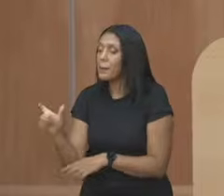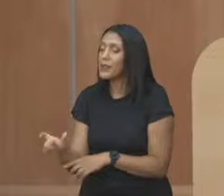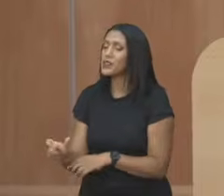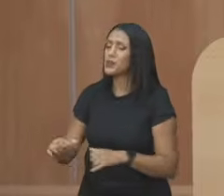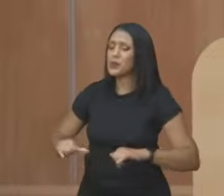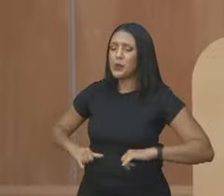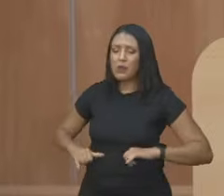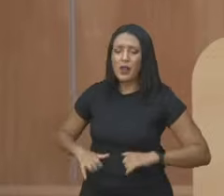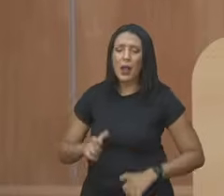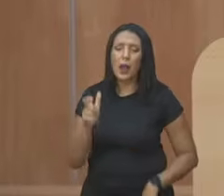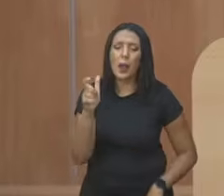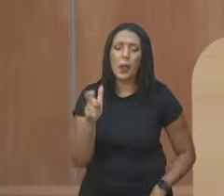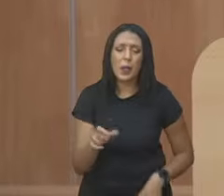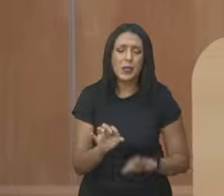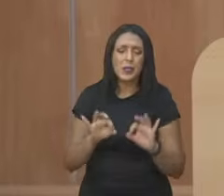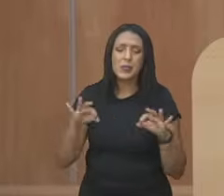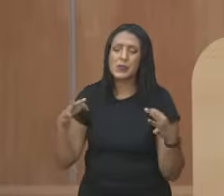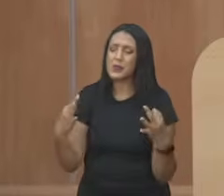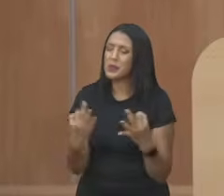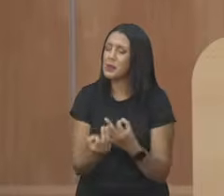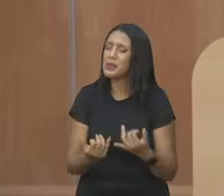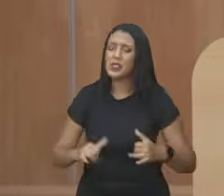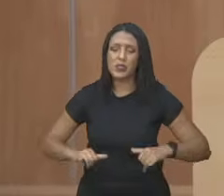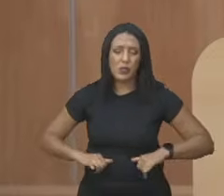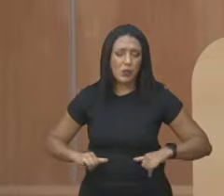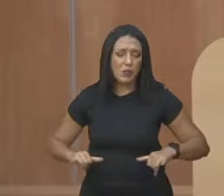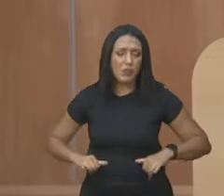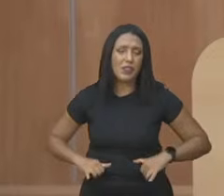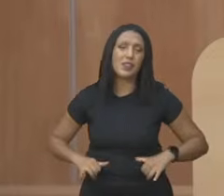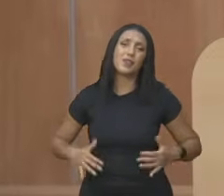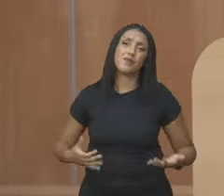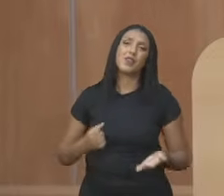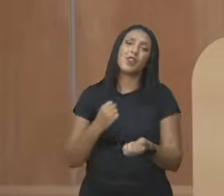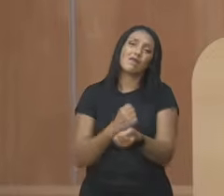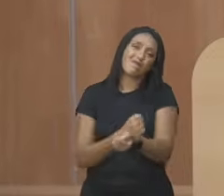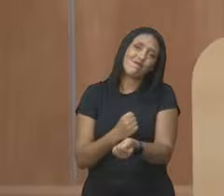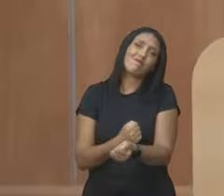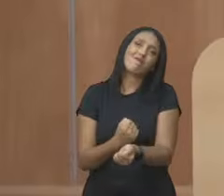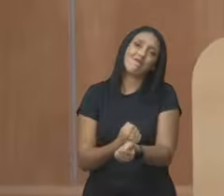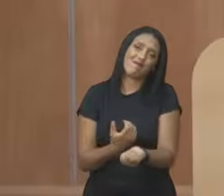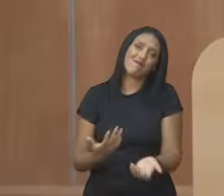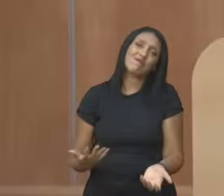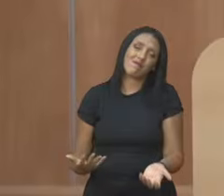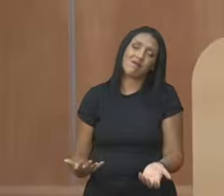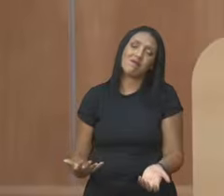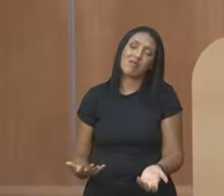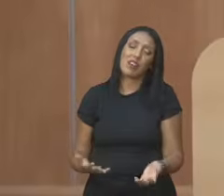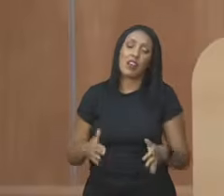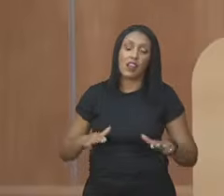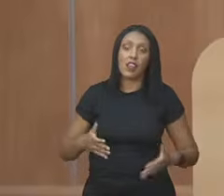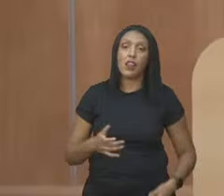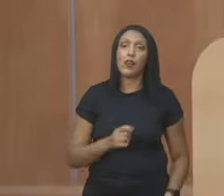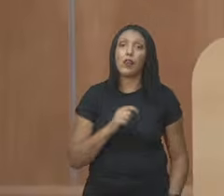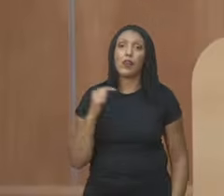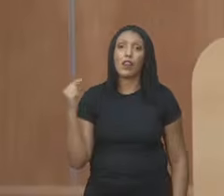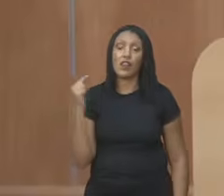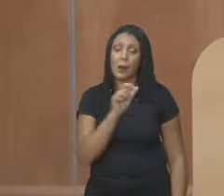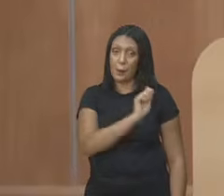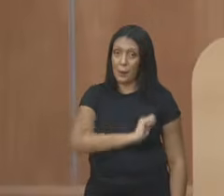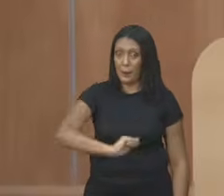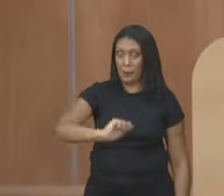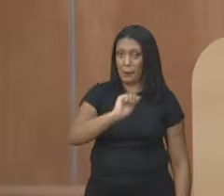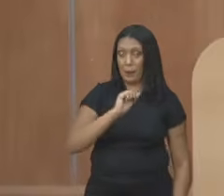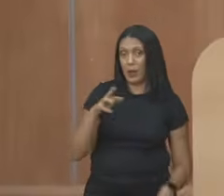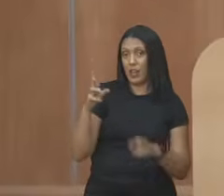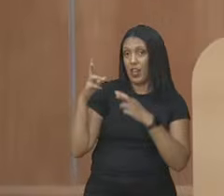famílias, porque quando em uma família existe um dependente, não é só o dependente que está em sofrimento, mas toda a